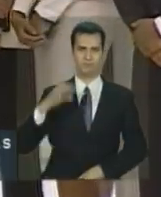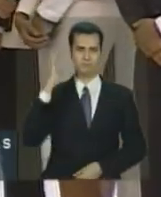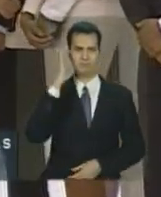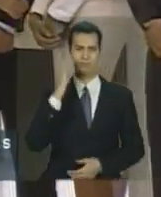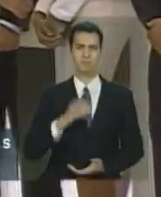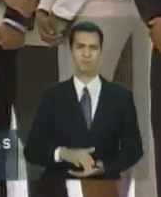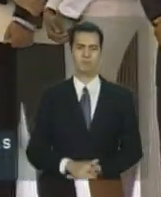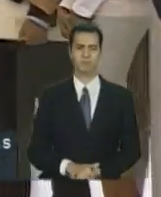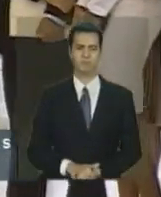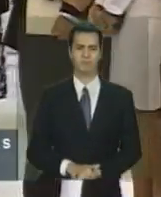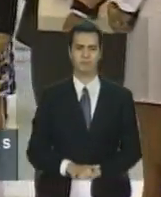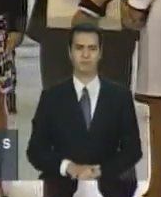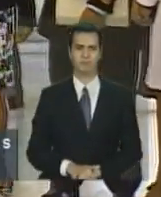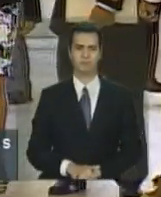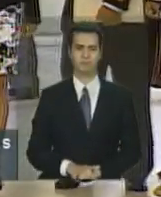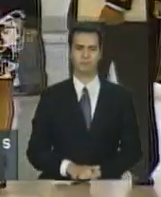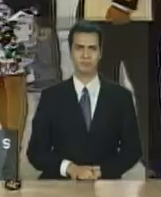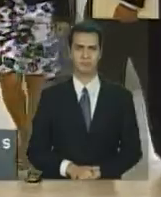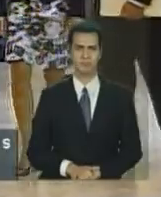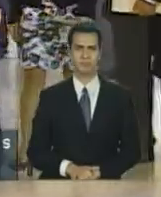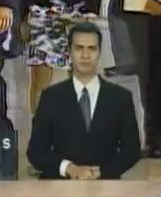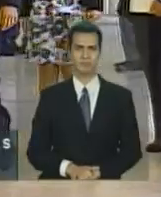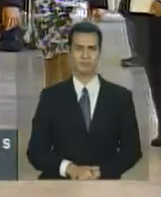credenciais à presidenta Dilma Rousseff. Luiz Maria Kreckler.